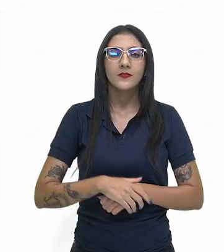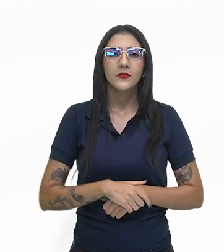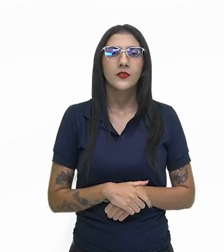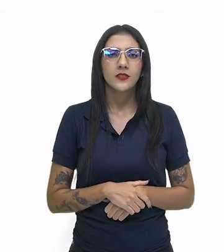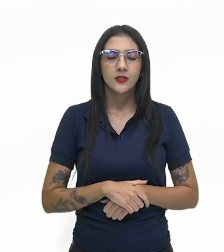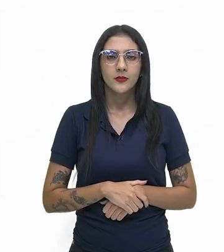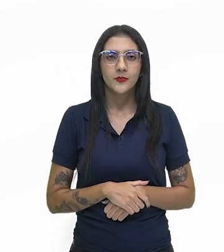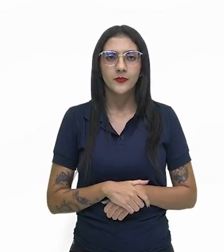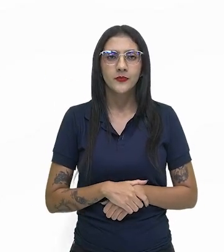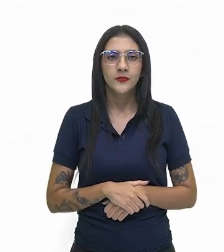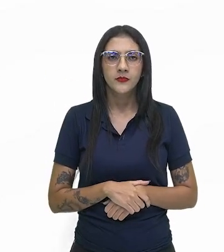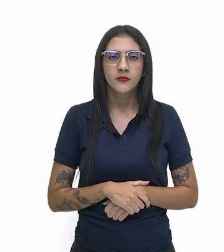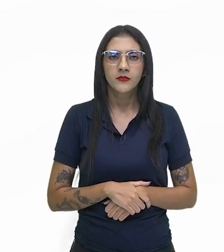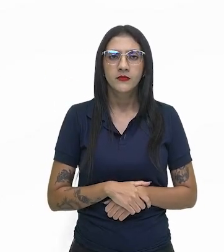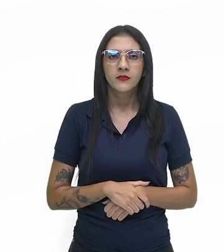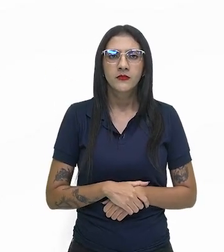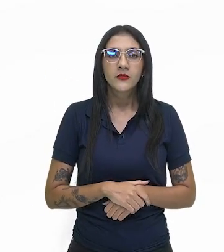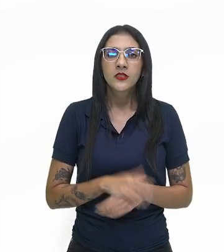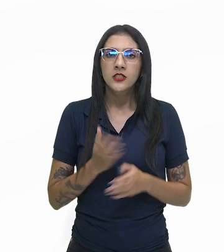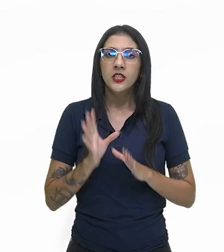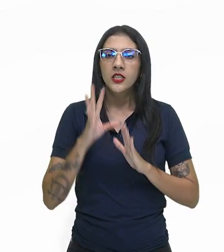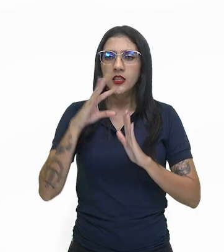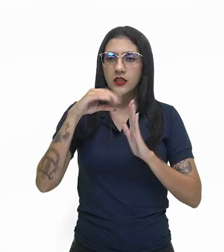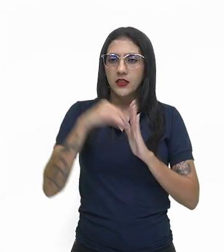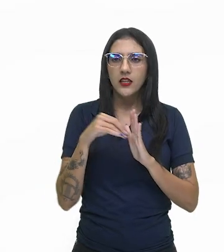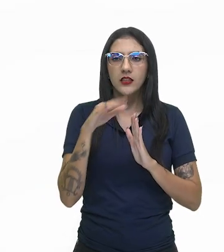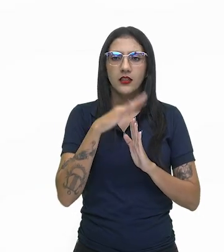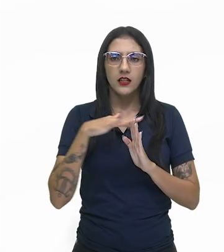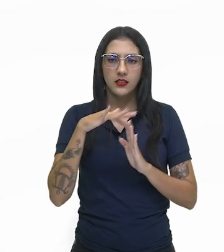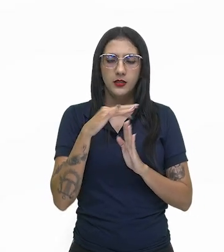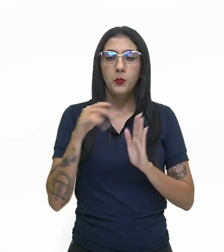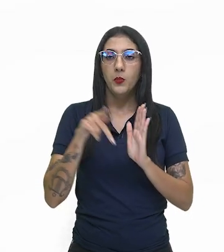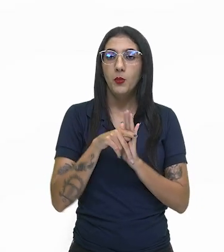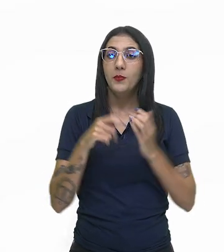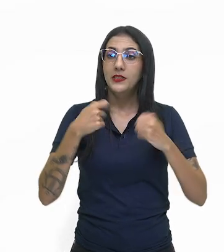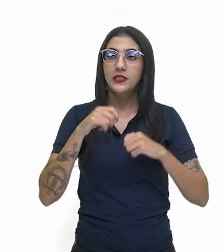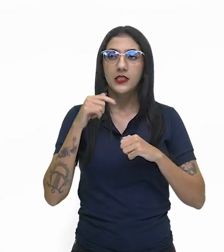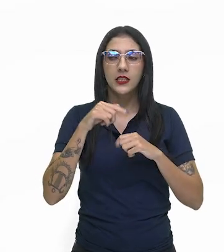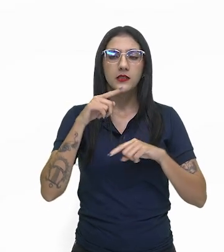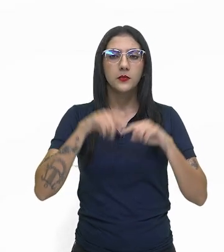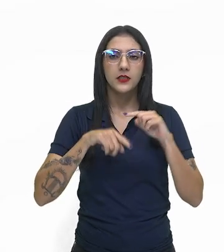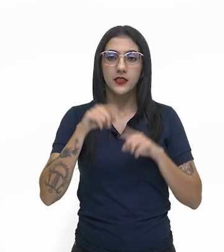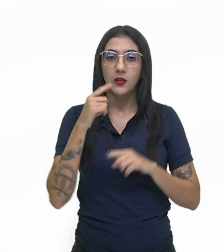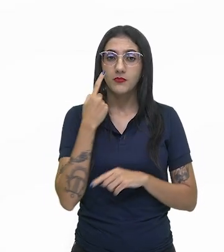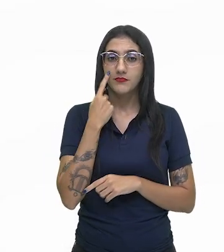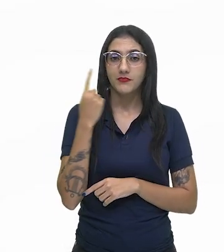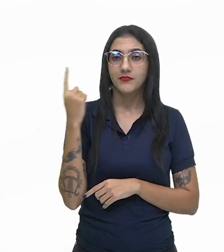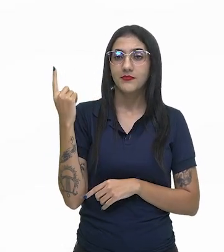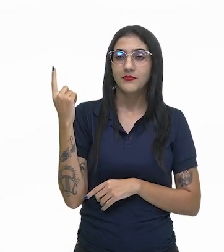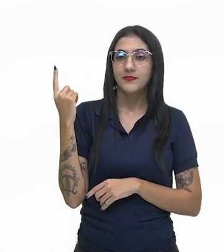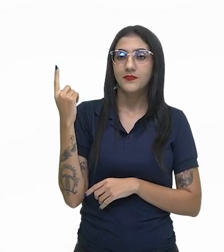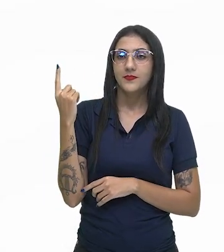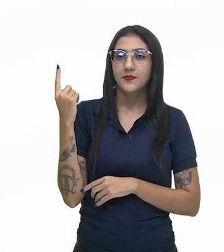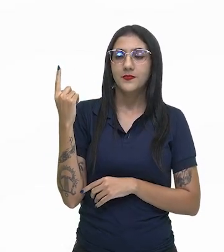A filtração no laboratório químico, a gente precisa desses equipamentos que vocês estão vendo aí,